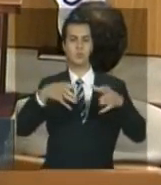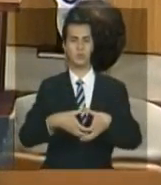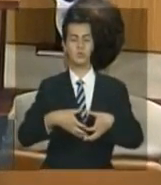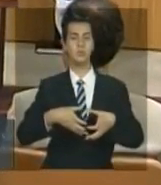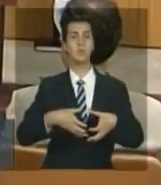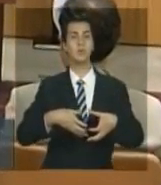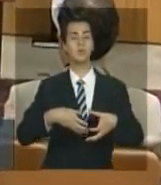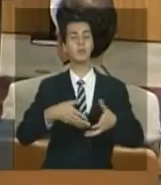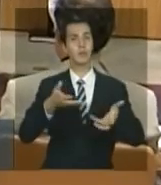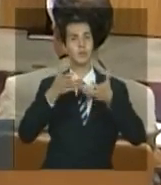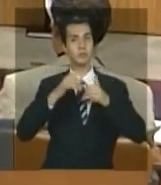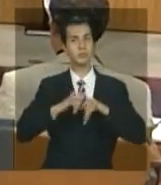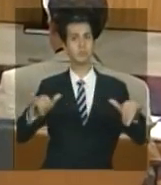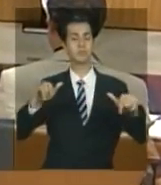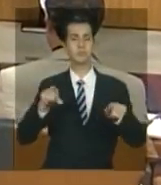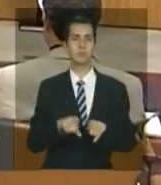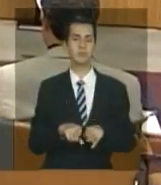na reforma